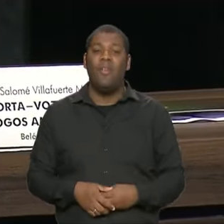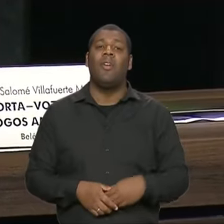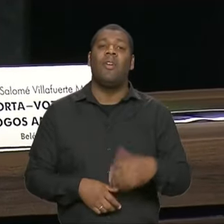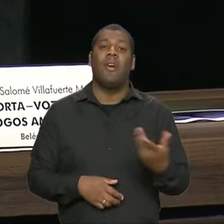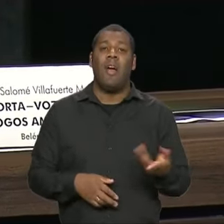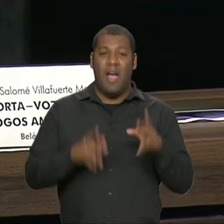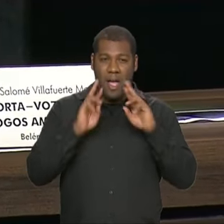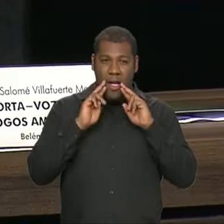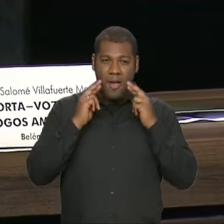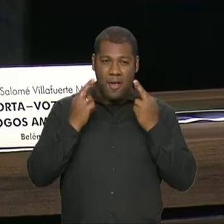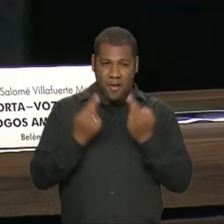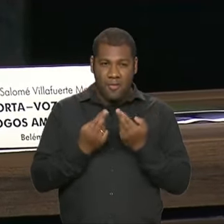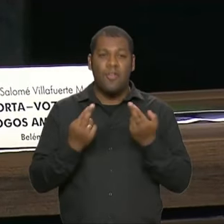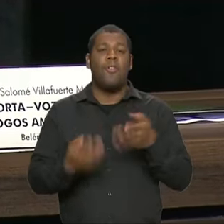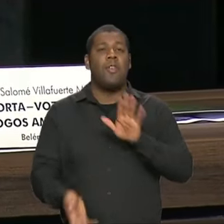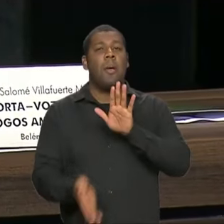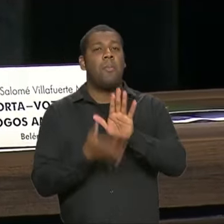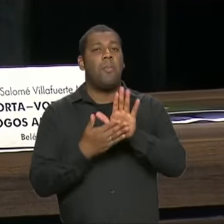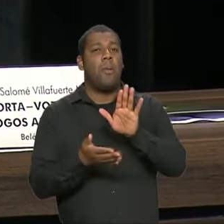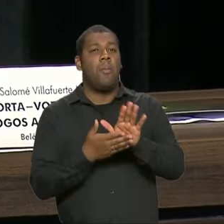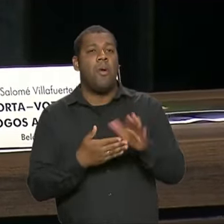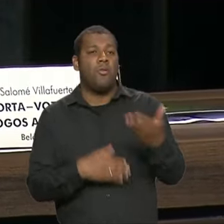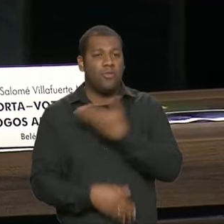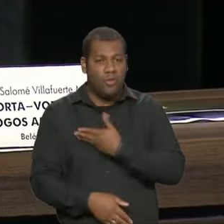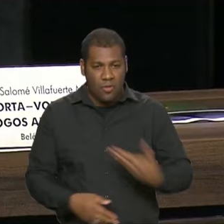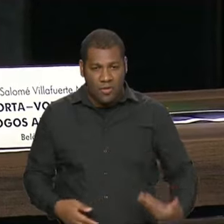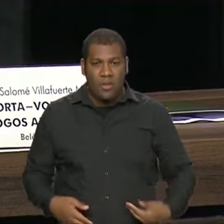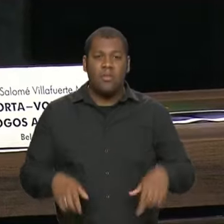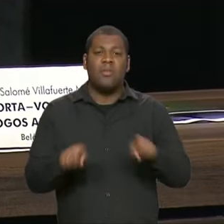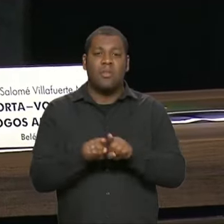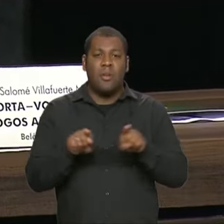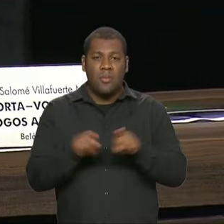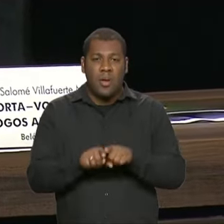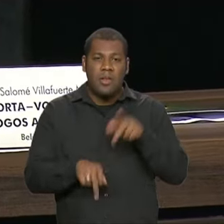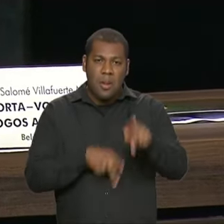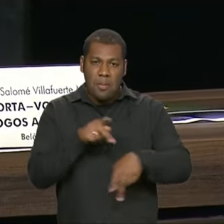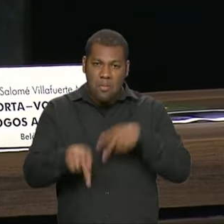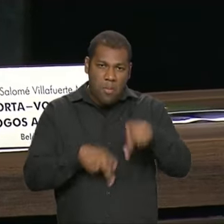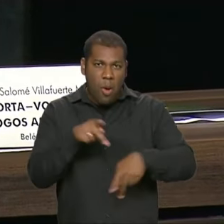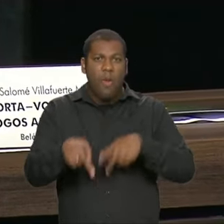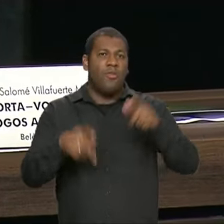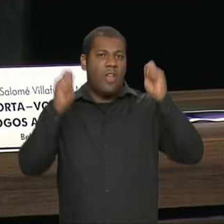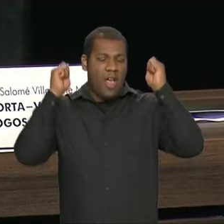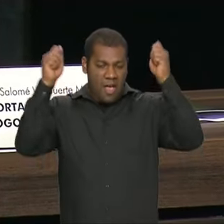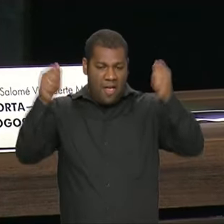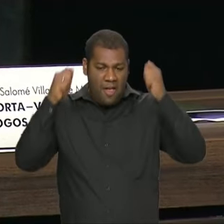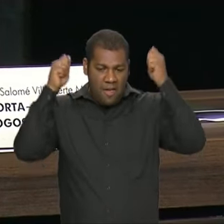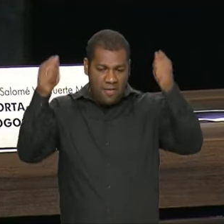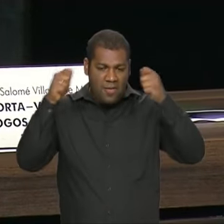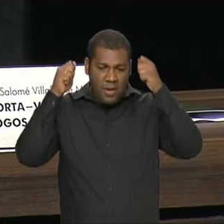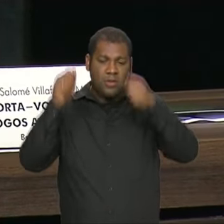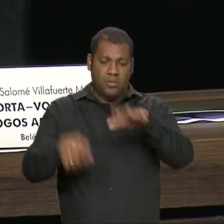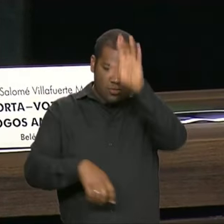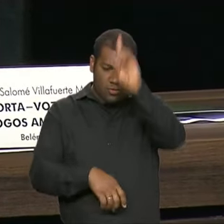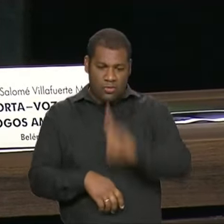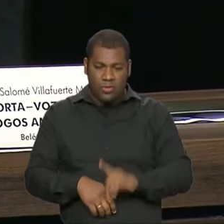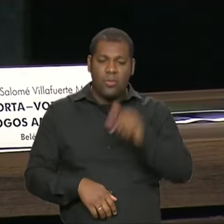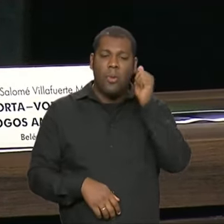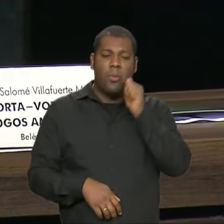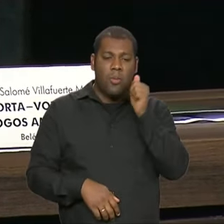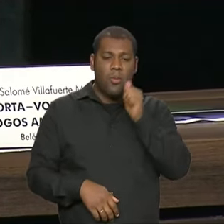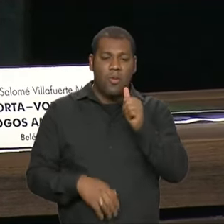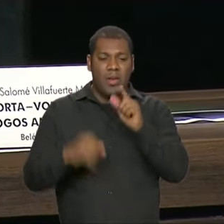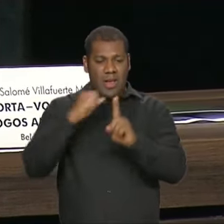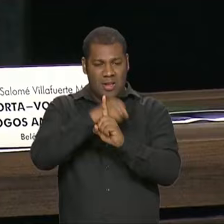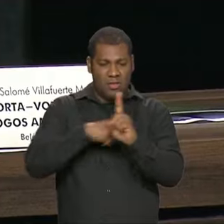reales entre propuestas gubernamentales y las reivindicaciones de los pueblos. Las mujeres de la sociedad civil, las